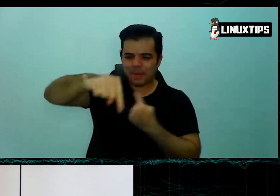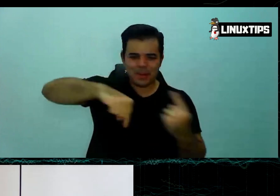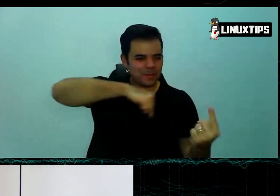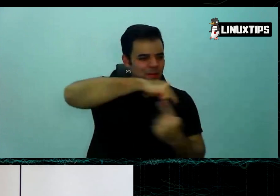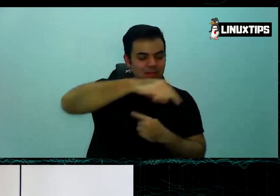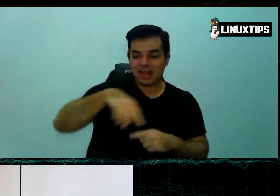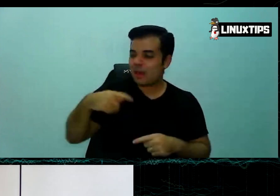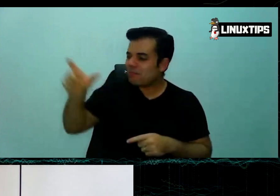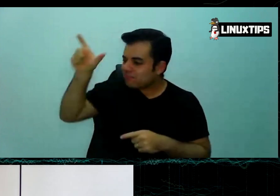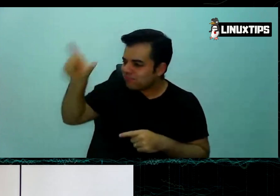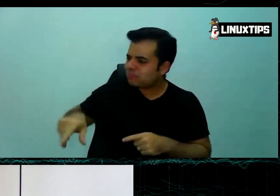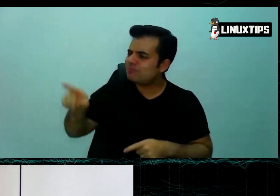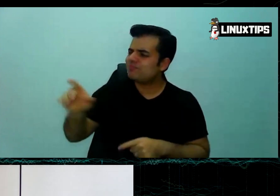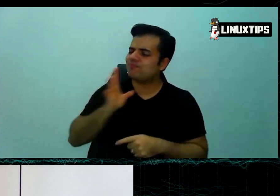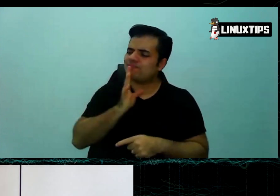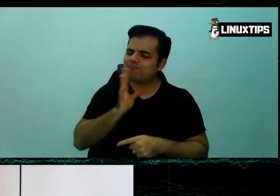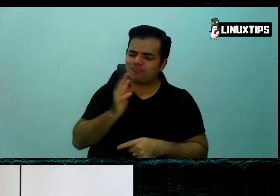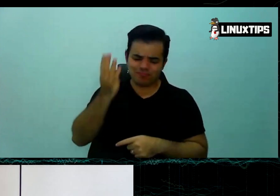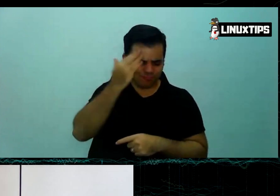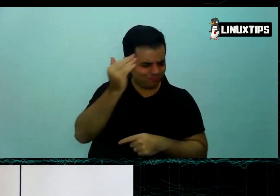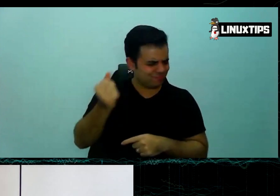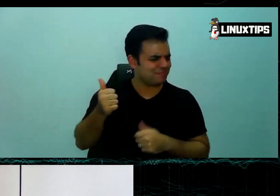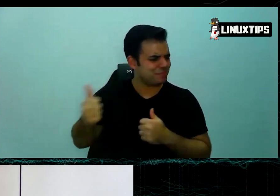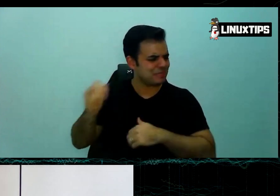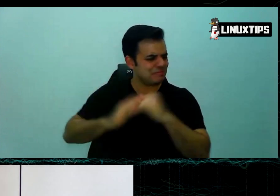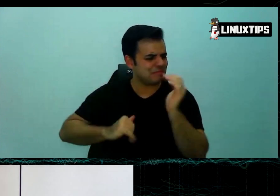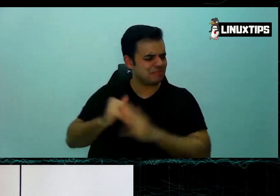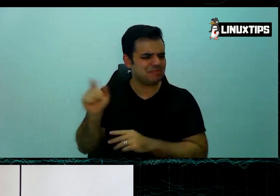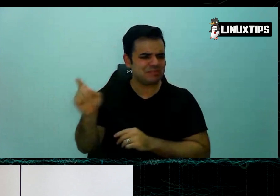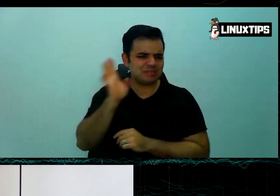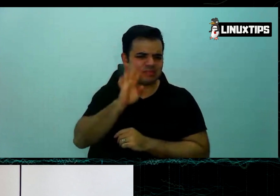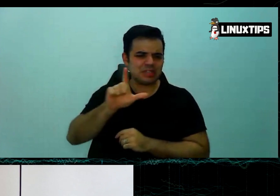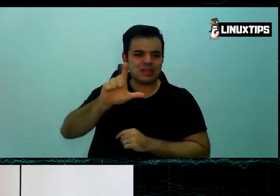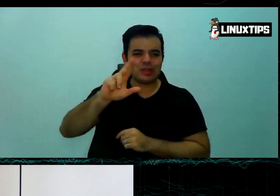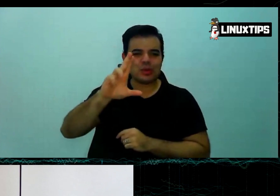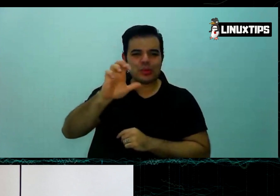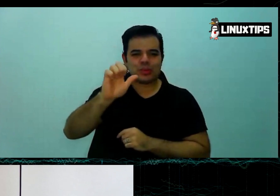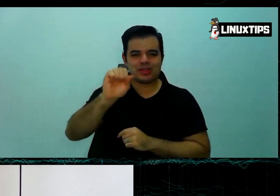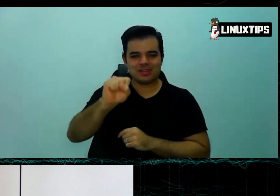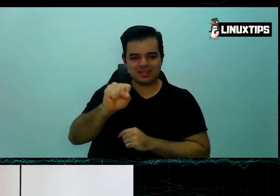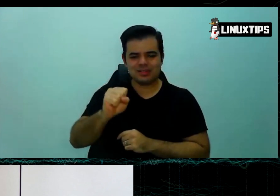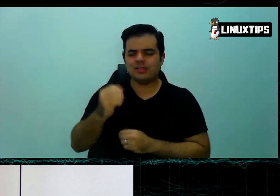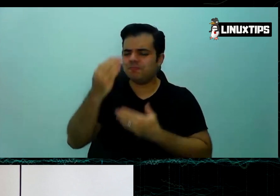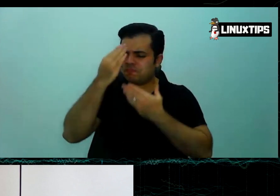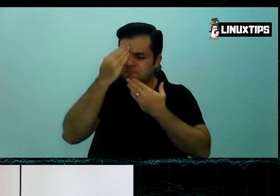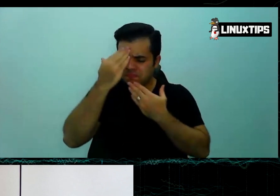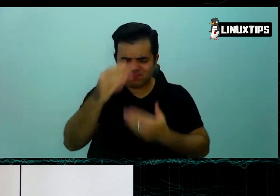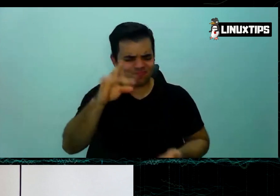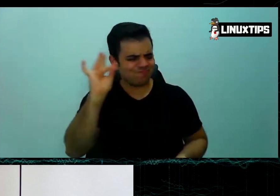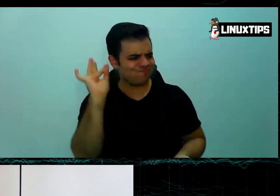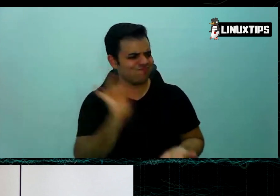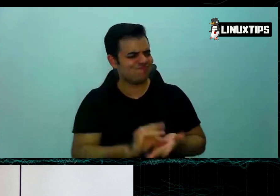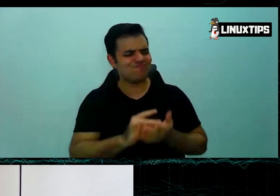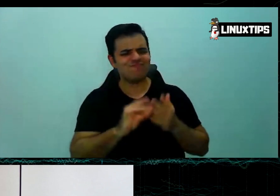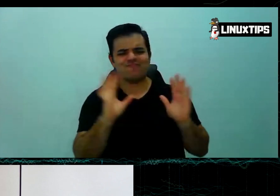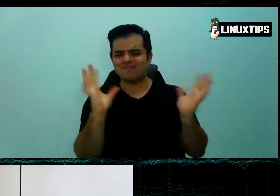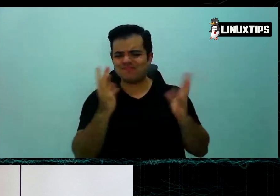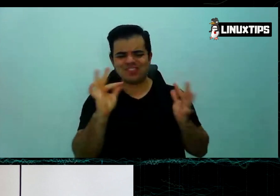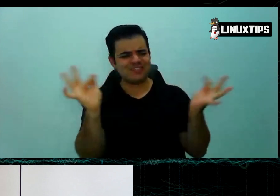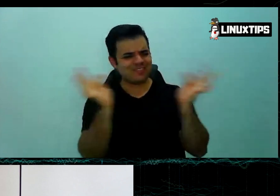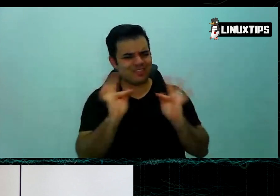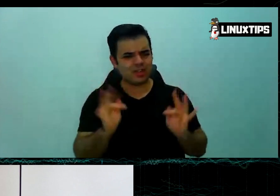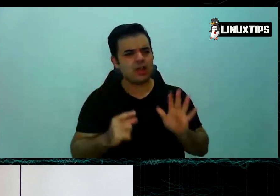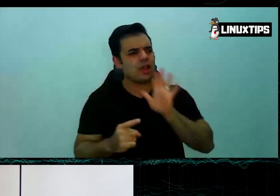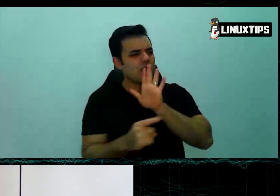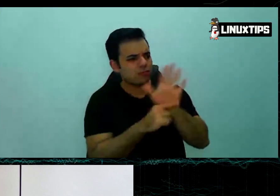vocês, sempre muito bem, mano. Isso é muito legal, Lucas. Porra, agradeço demais, de coração. Fico muito feliz mesmo de estar conseguindo ajudar depois de tudo que você